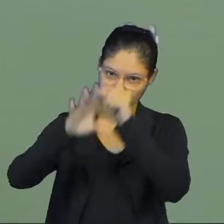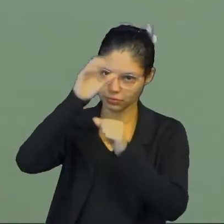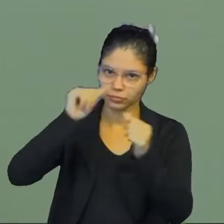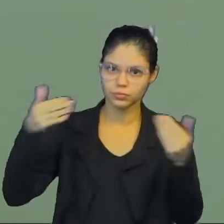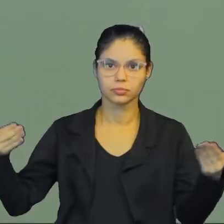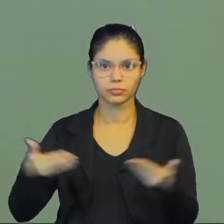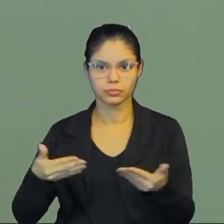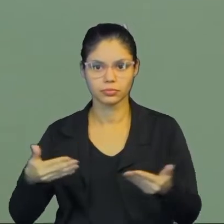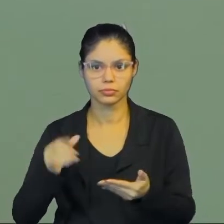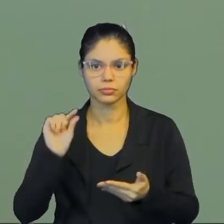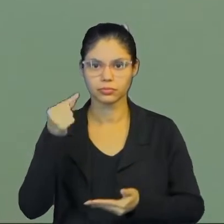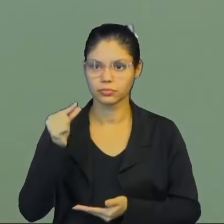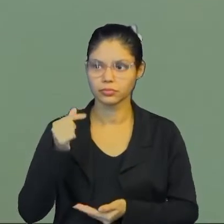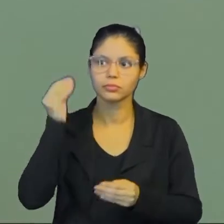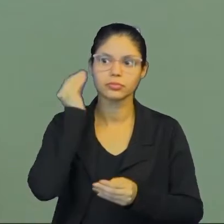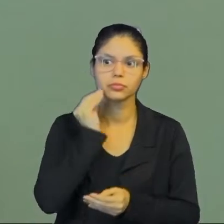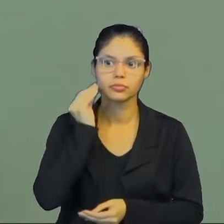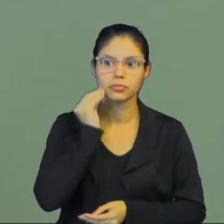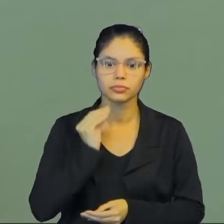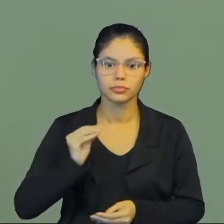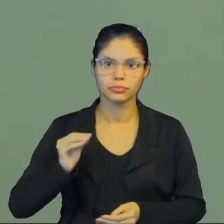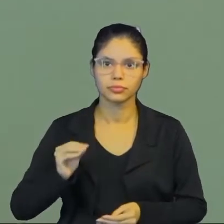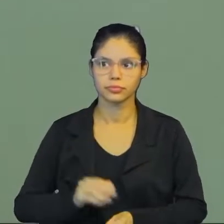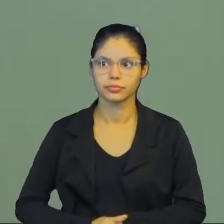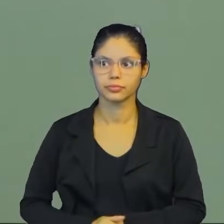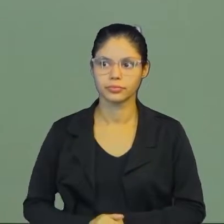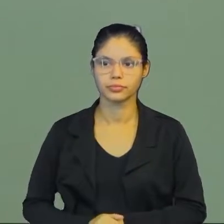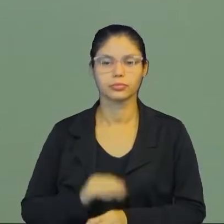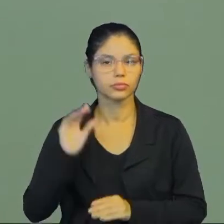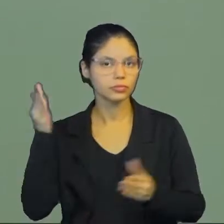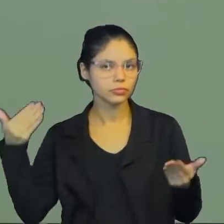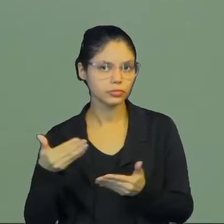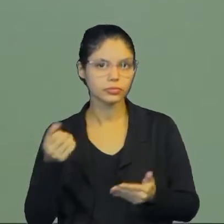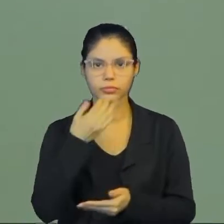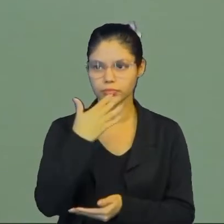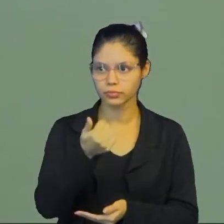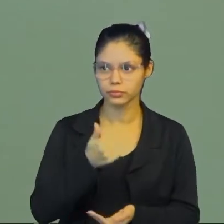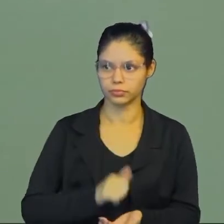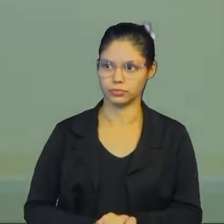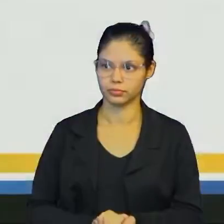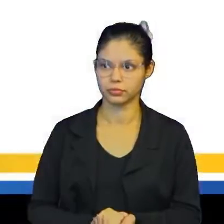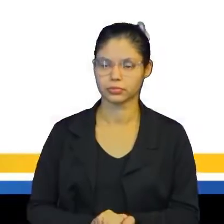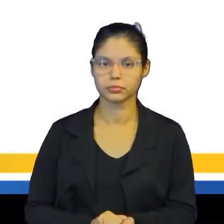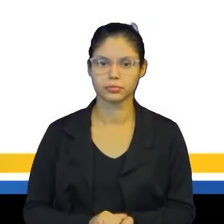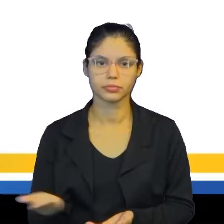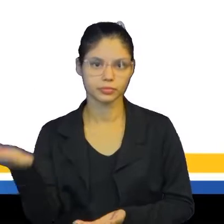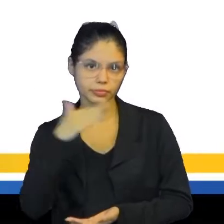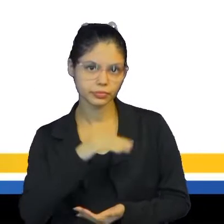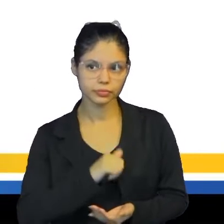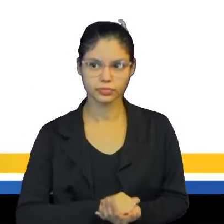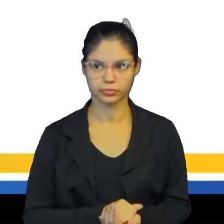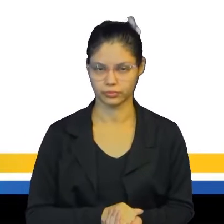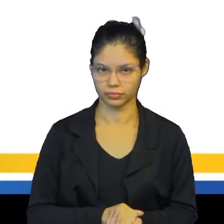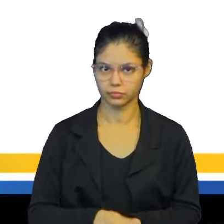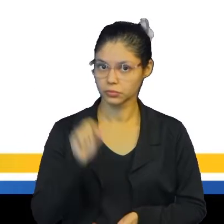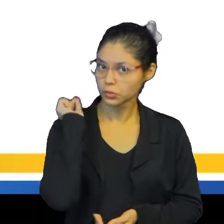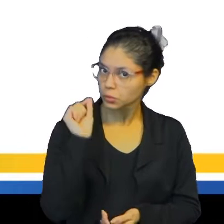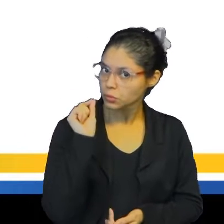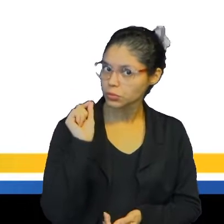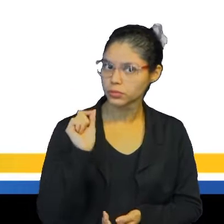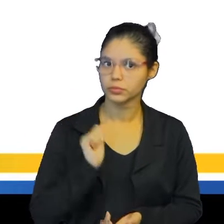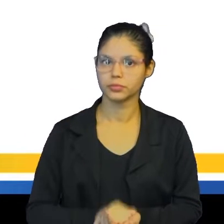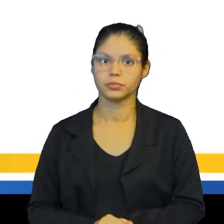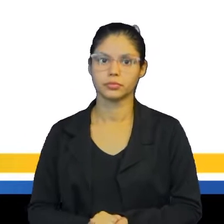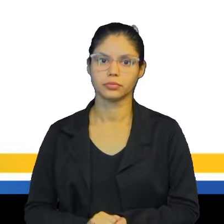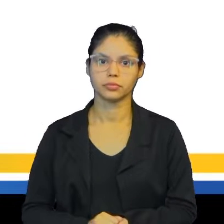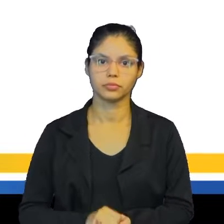aprender um pouquinho, ou tentar aprender um pouquinho mais sobre isso hoje, tá bom? Tranquilo? Então vamos lá. O que é a